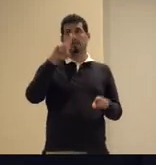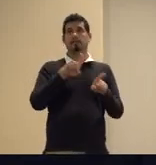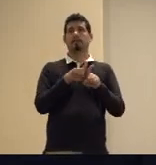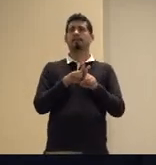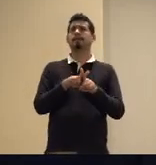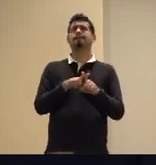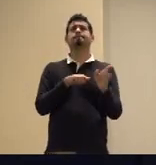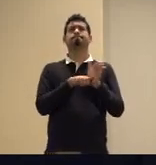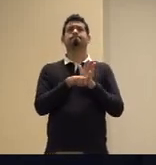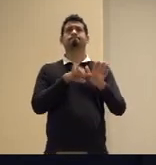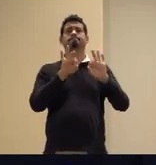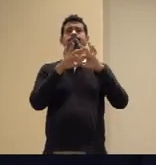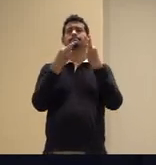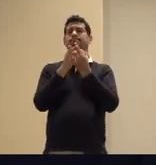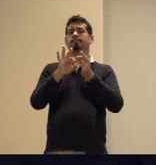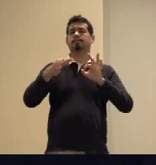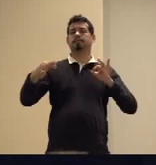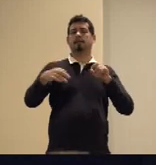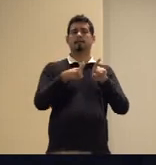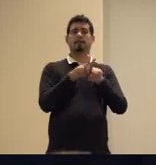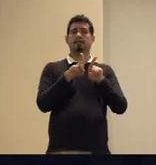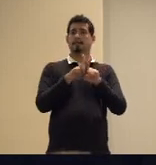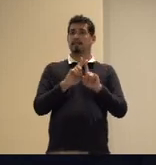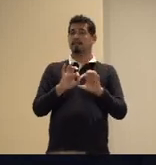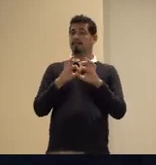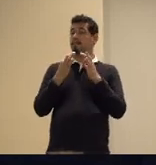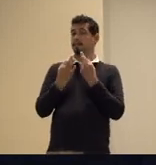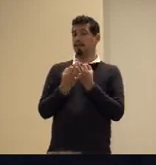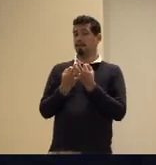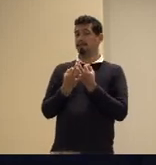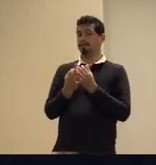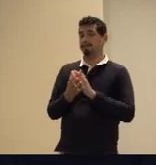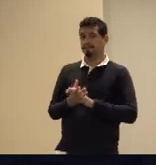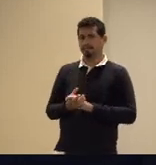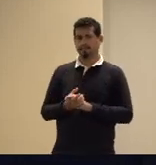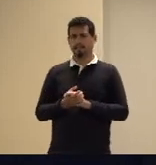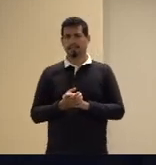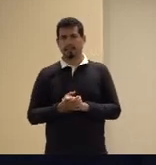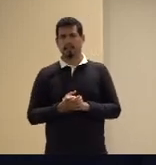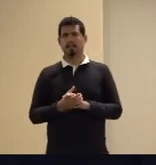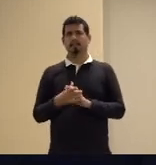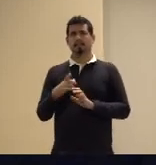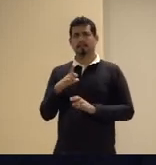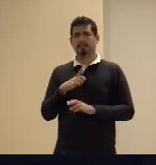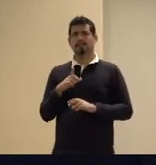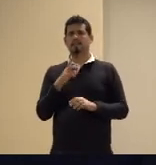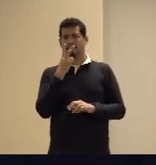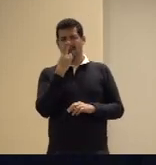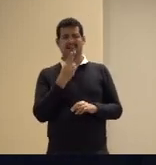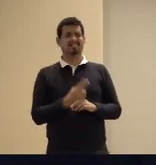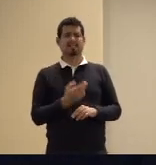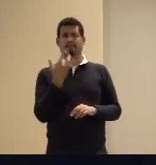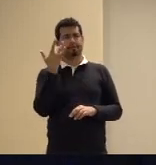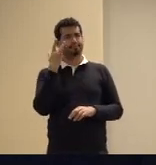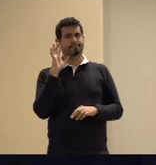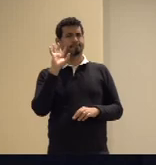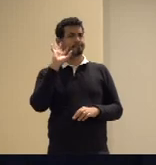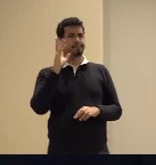família extensa no processo de gestão do poder familiar. Tá? Parece uma questão meio impossível esses 90